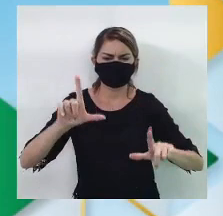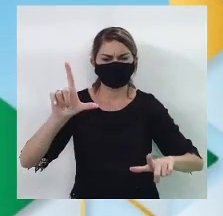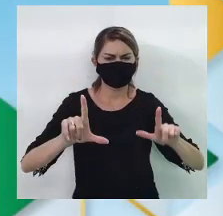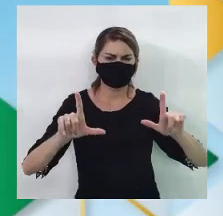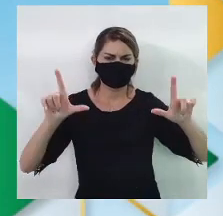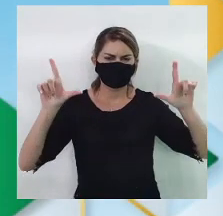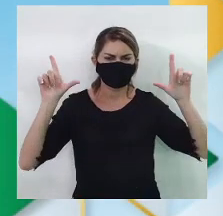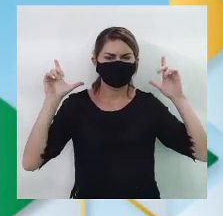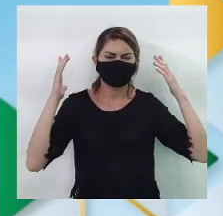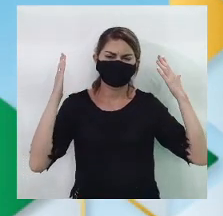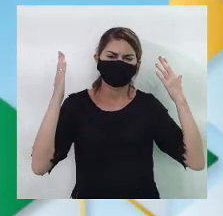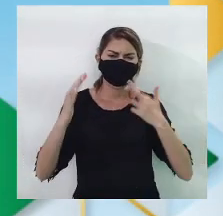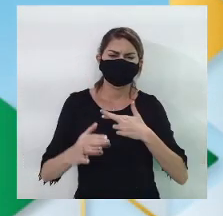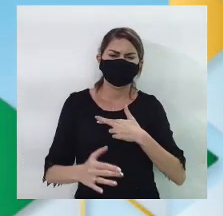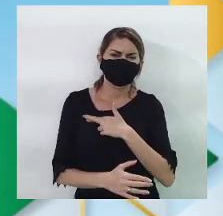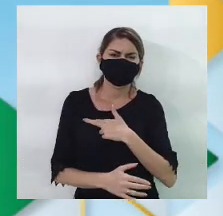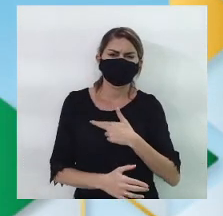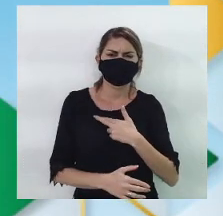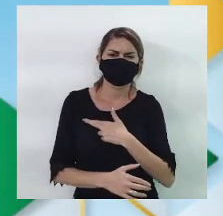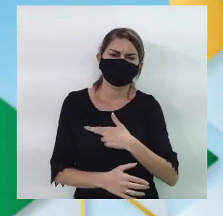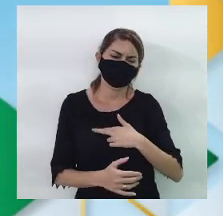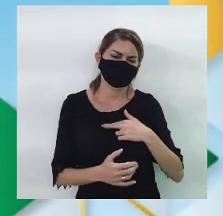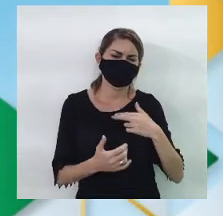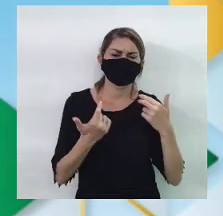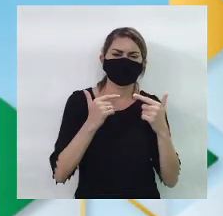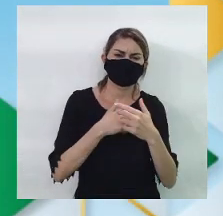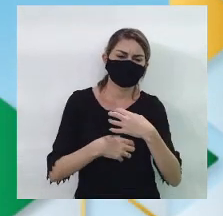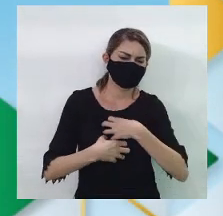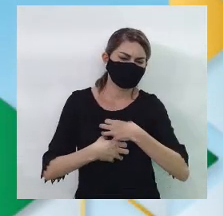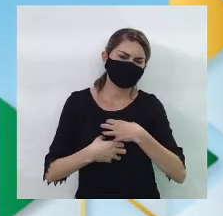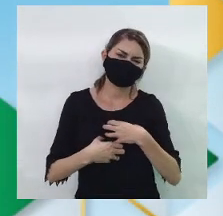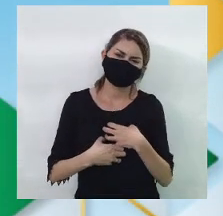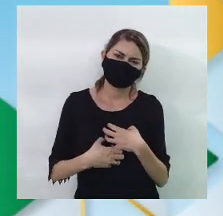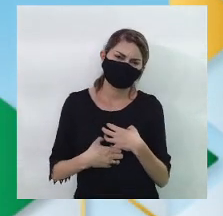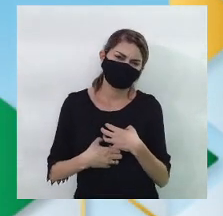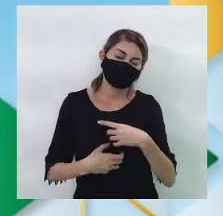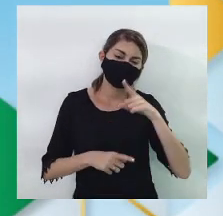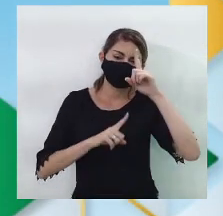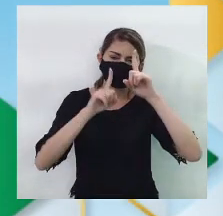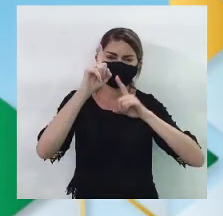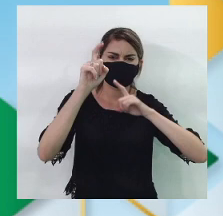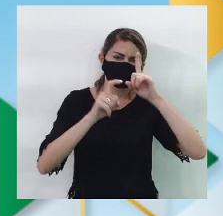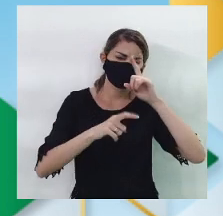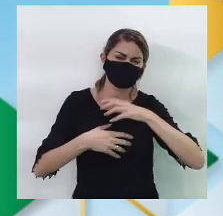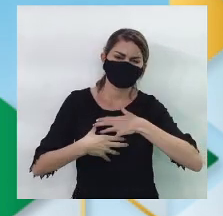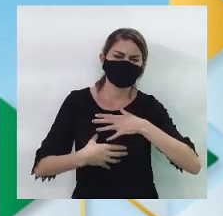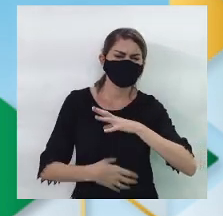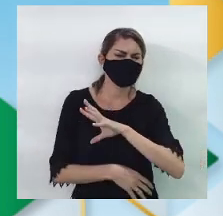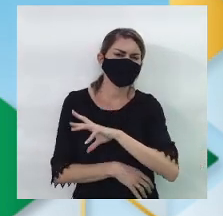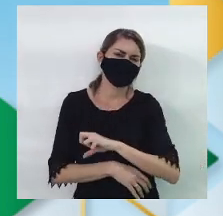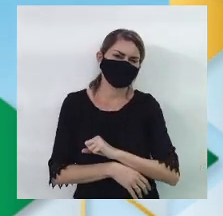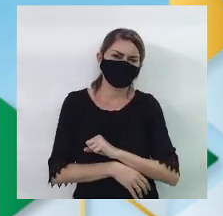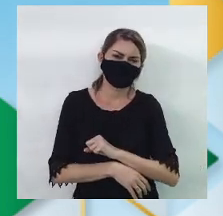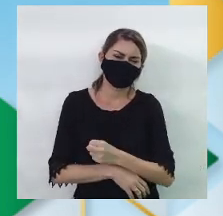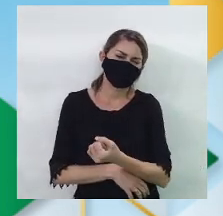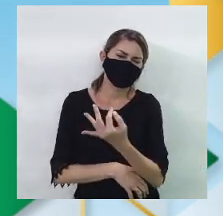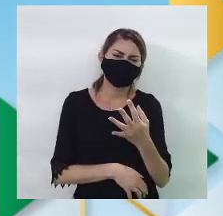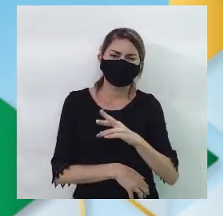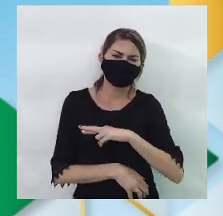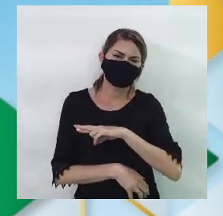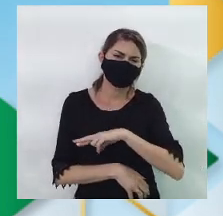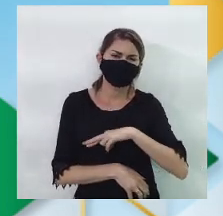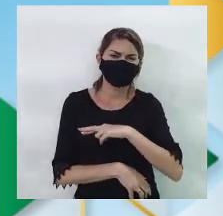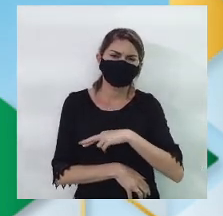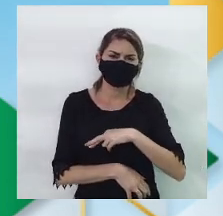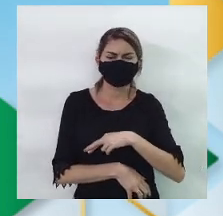podem observar que o romance que brinda o sentimento e a expressão física do amor, quando a paixão